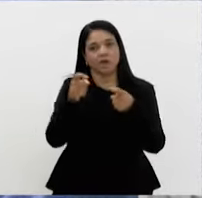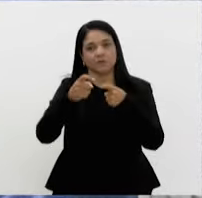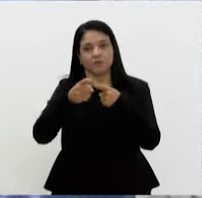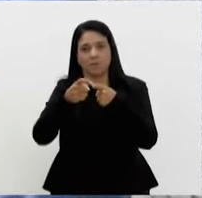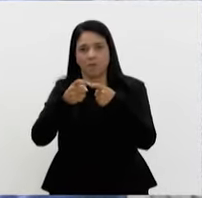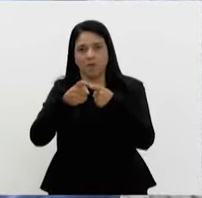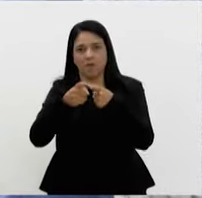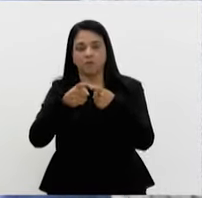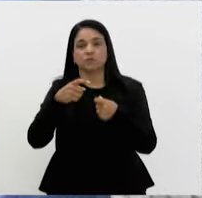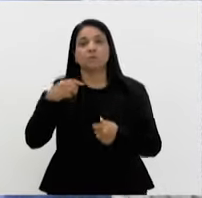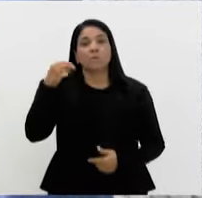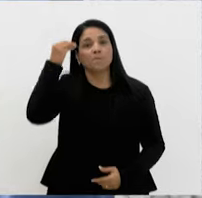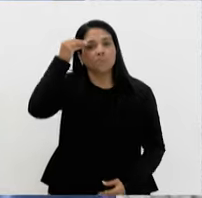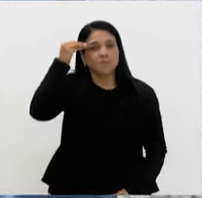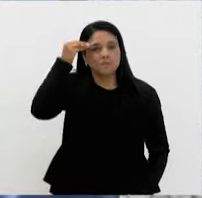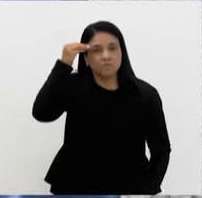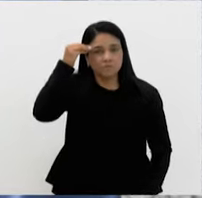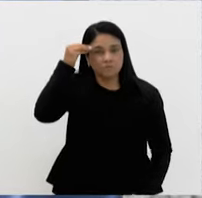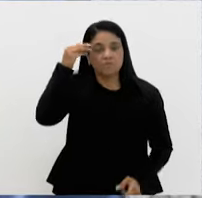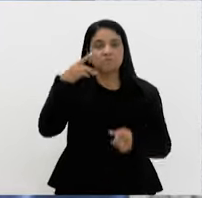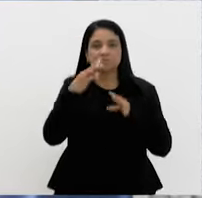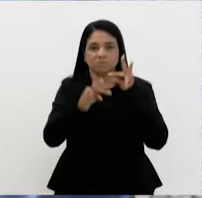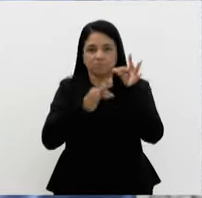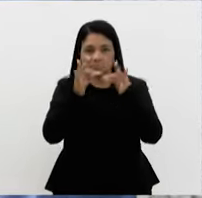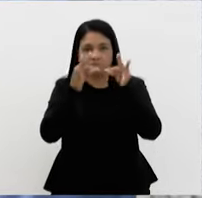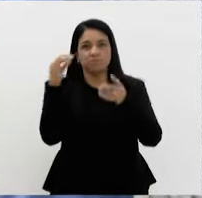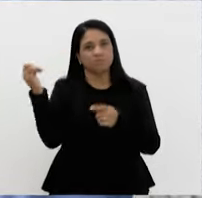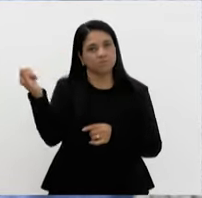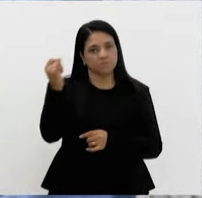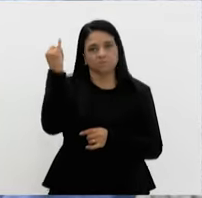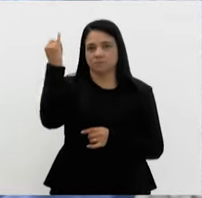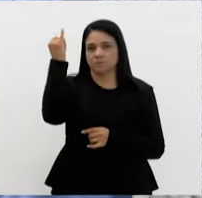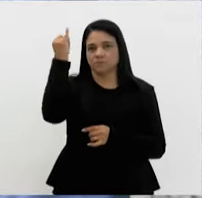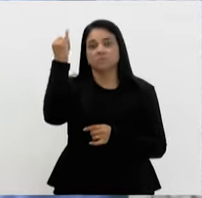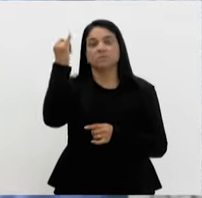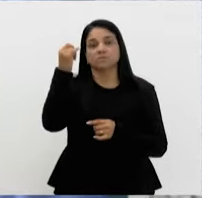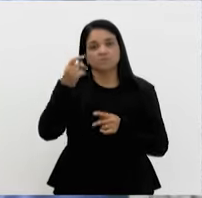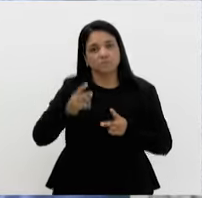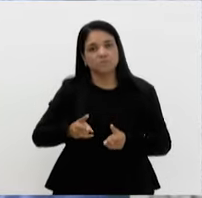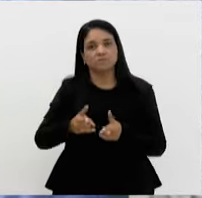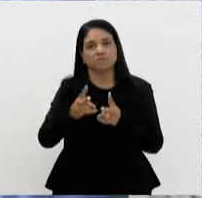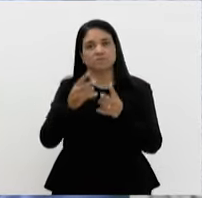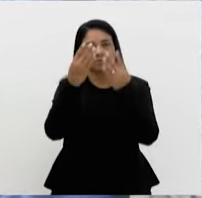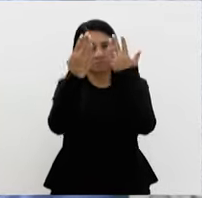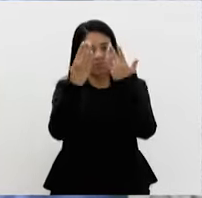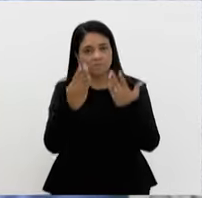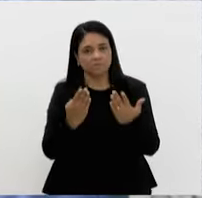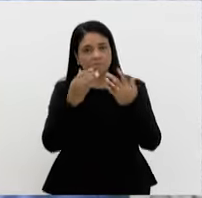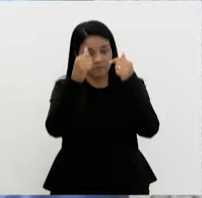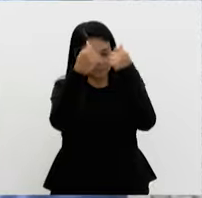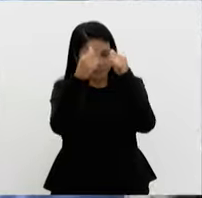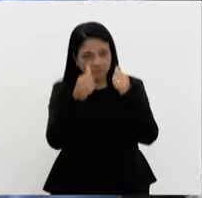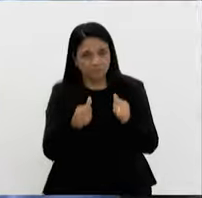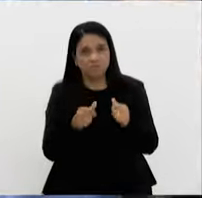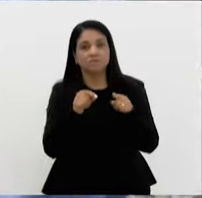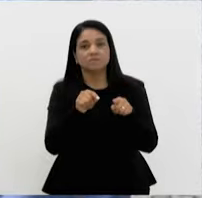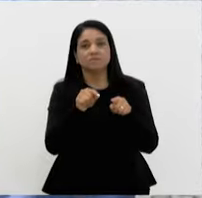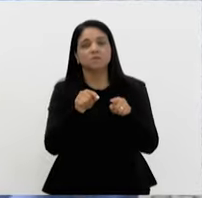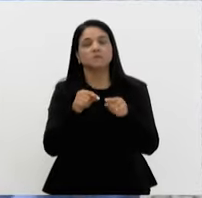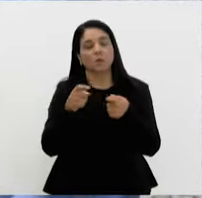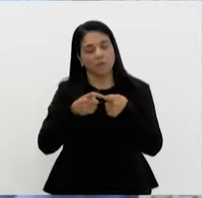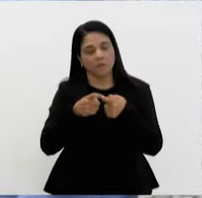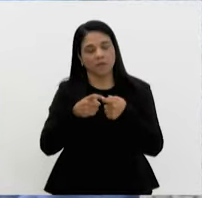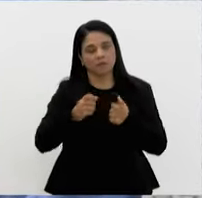área, um psiquiatra, fazer um tratamento importante, mas sempre em análise e sempre o médico ao